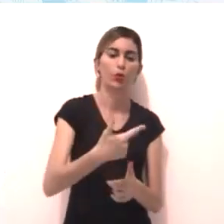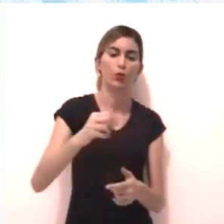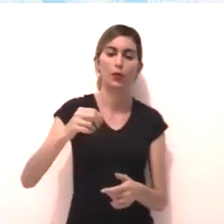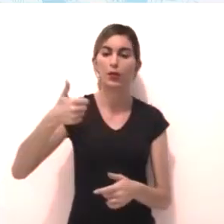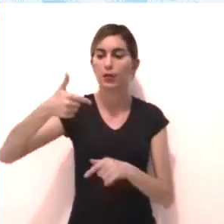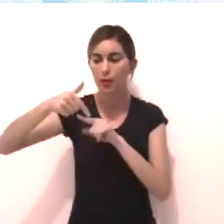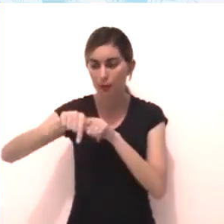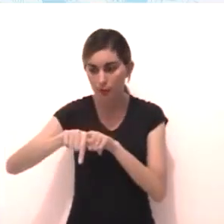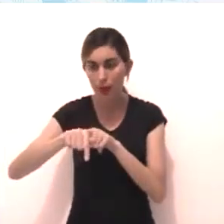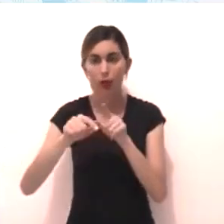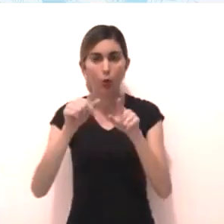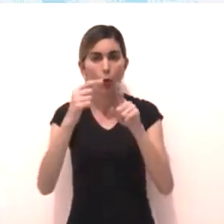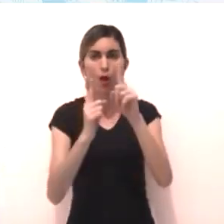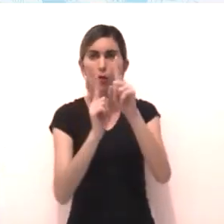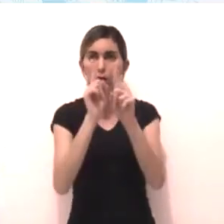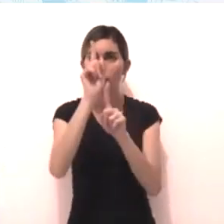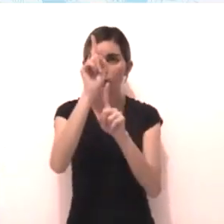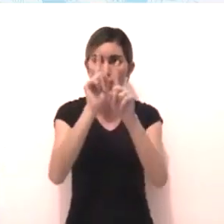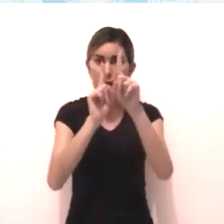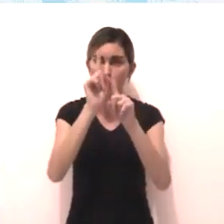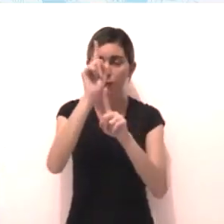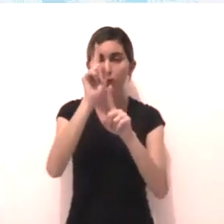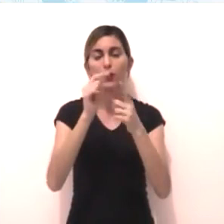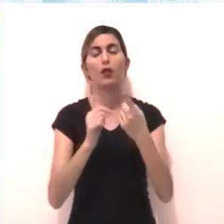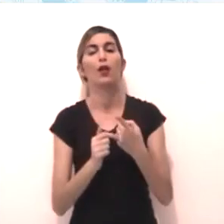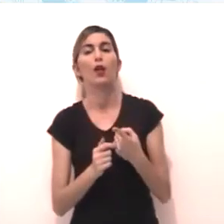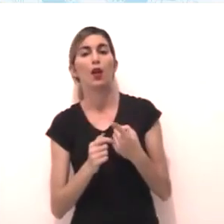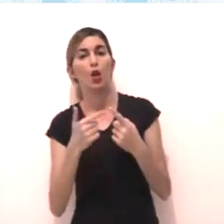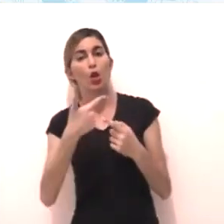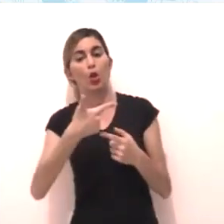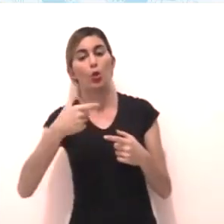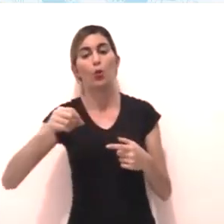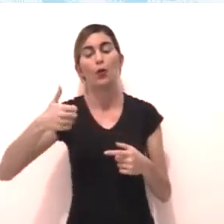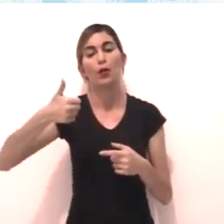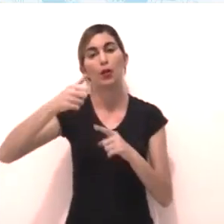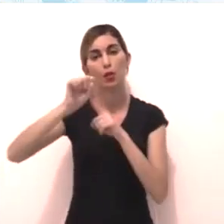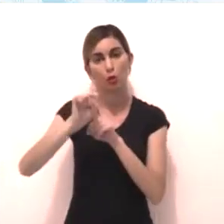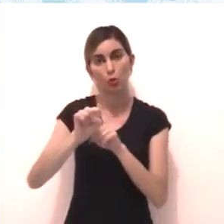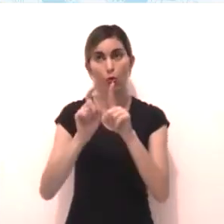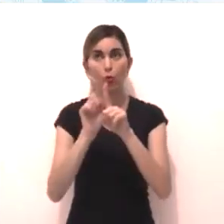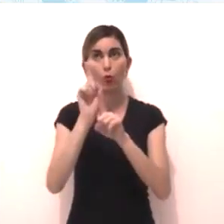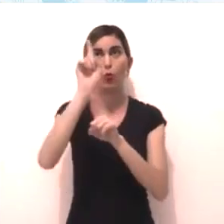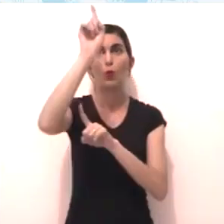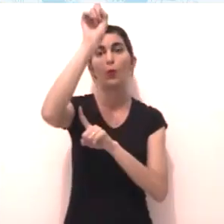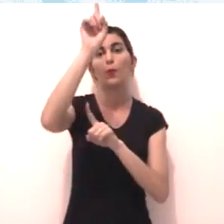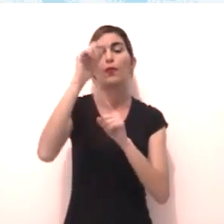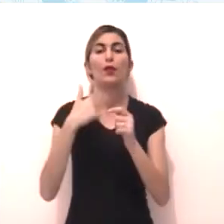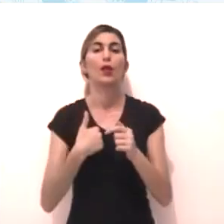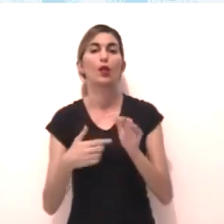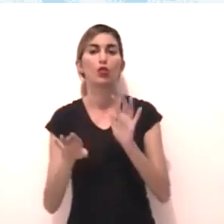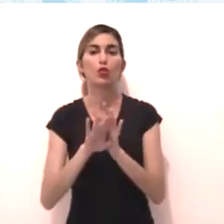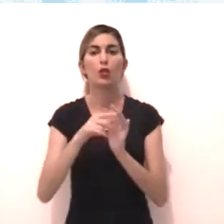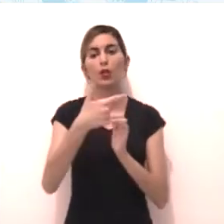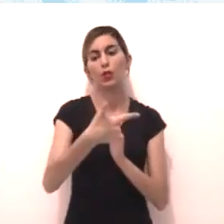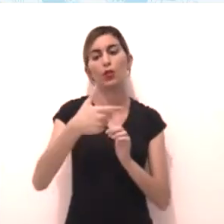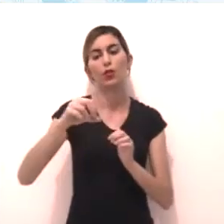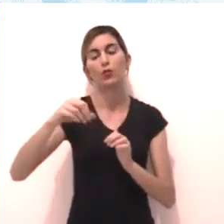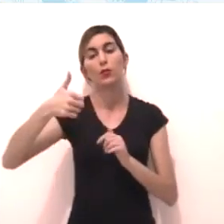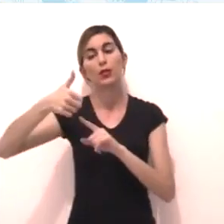2017 permaneceu quase na mesma média de 2016, 2018 teve um aumento e chegamos